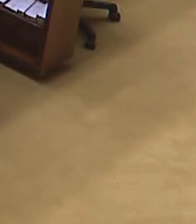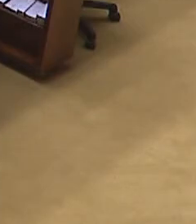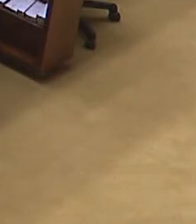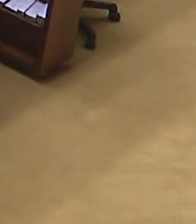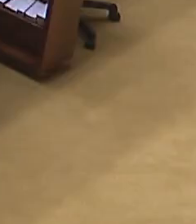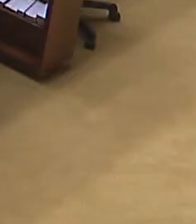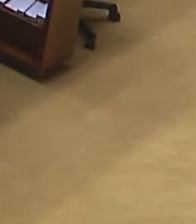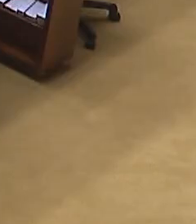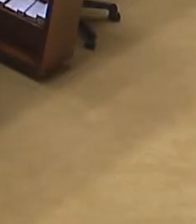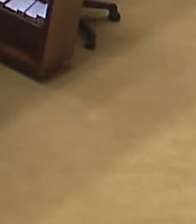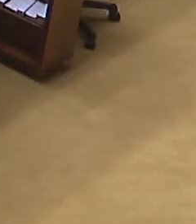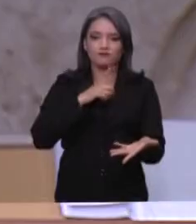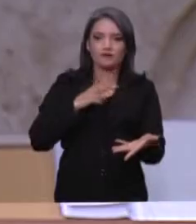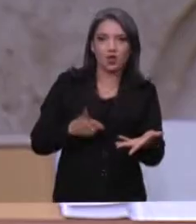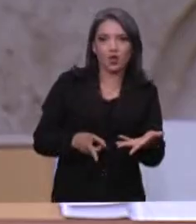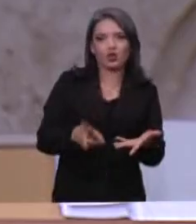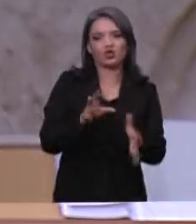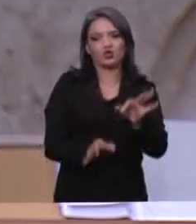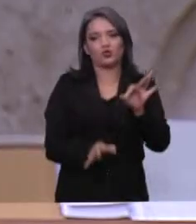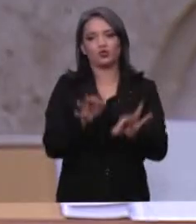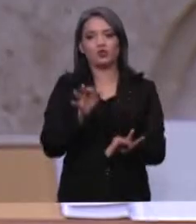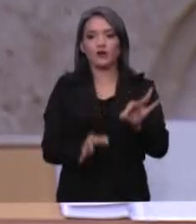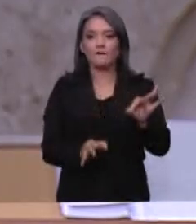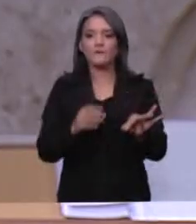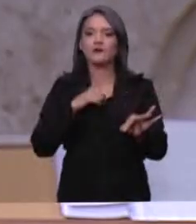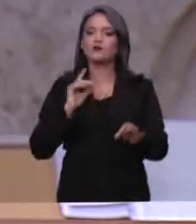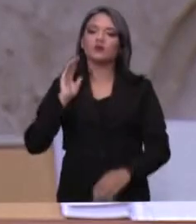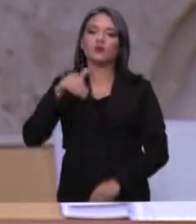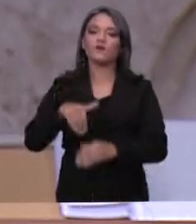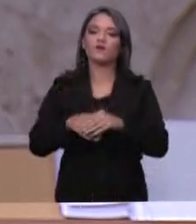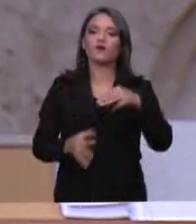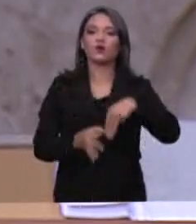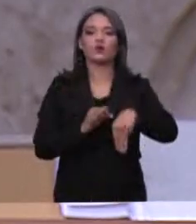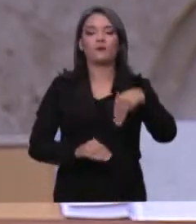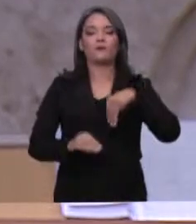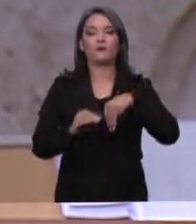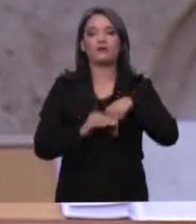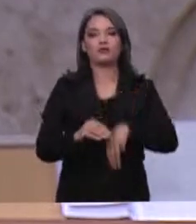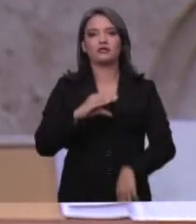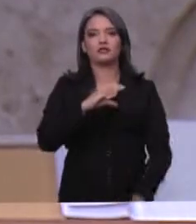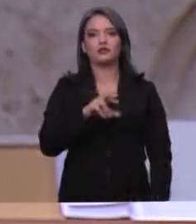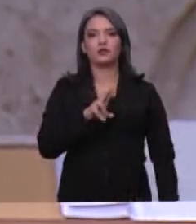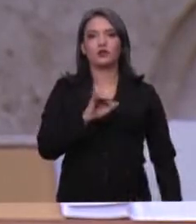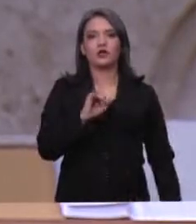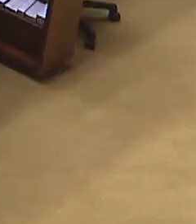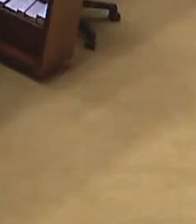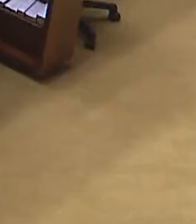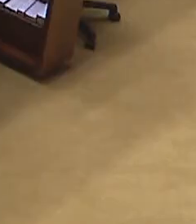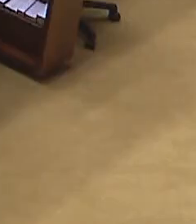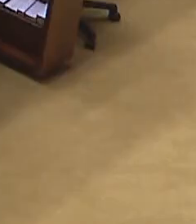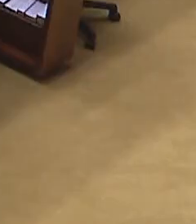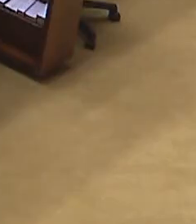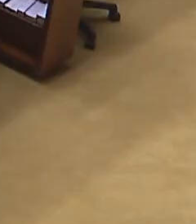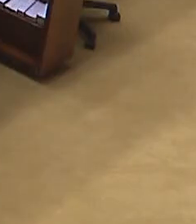Hoje, dando continuidade ao julgamento, colho o voto do eminente ministro Cristiano Zanin. Está com a palavra.